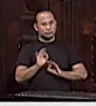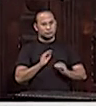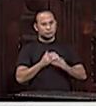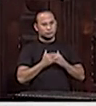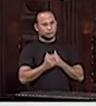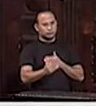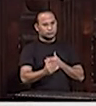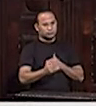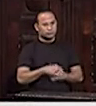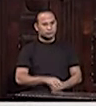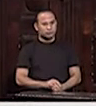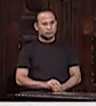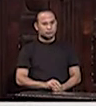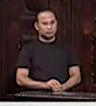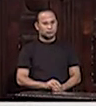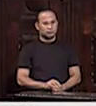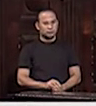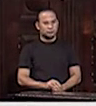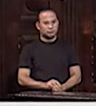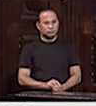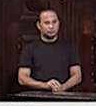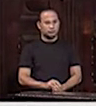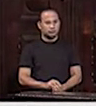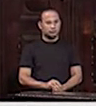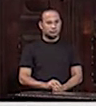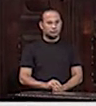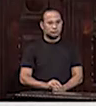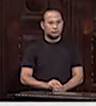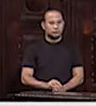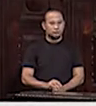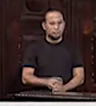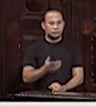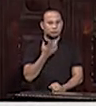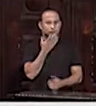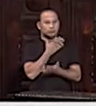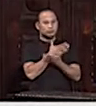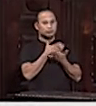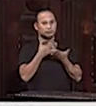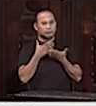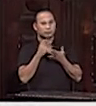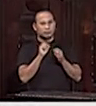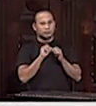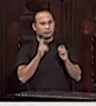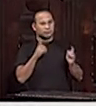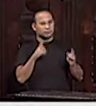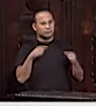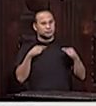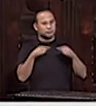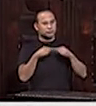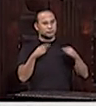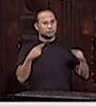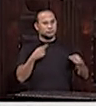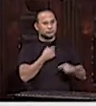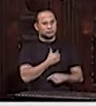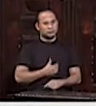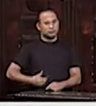contrapartidas. E não à toa que, quando começa a se desenhar esse acordo com o governo federal